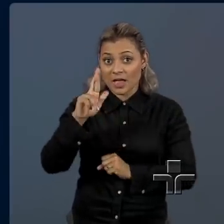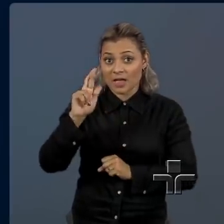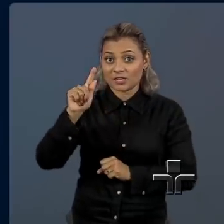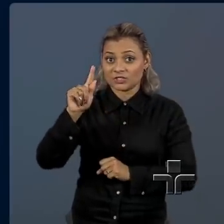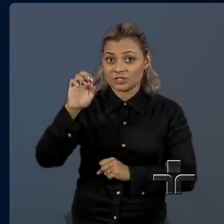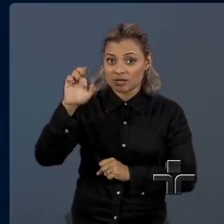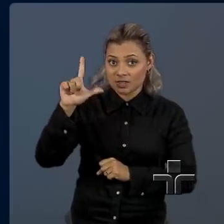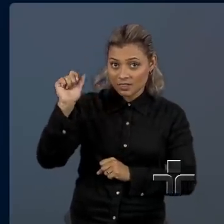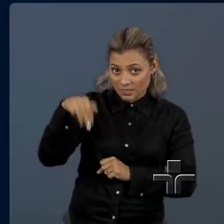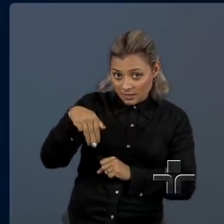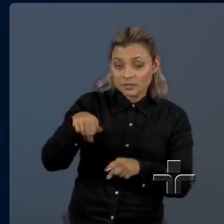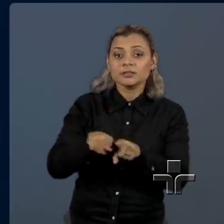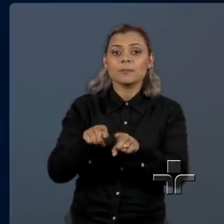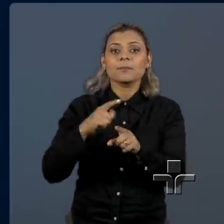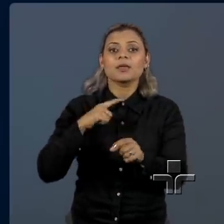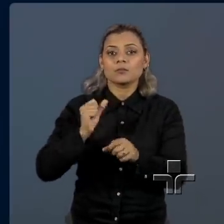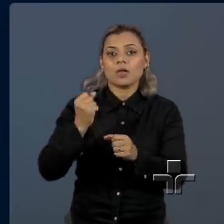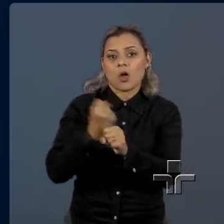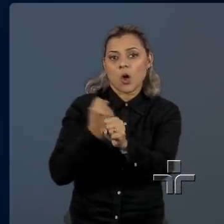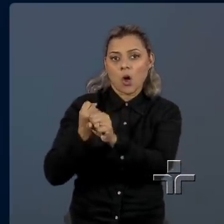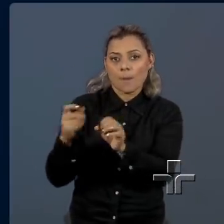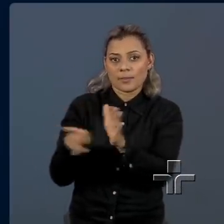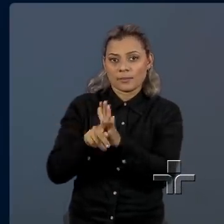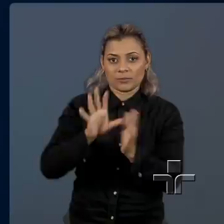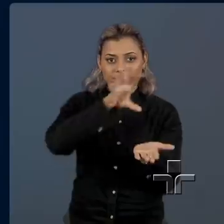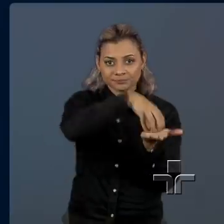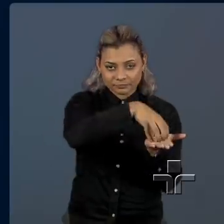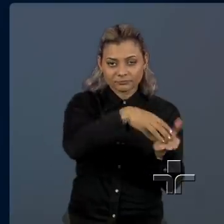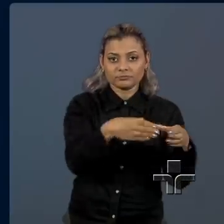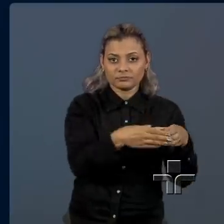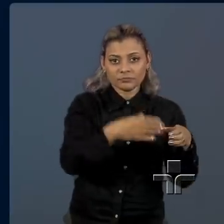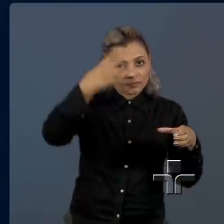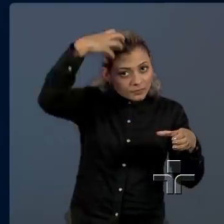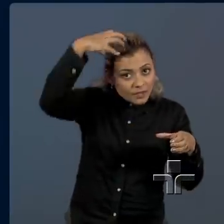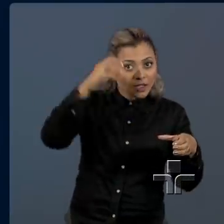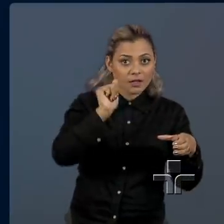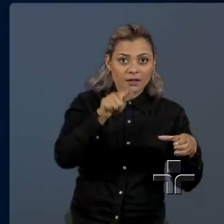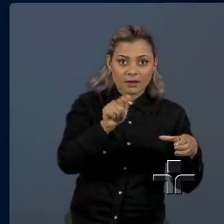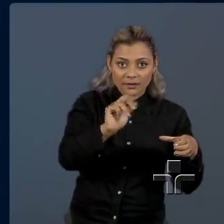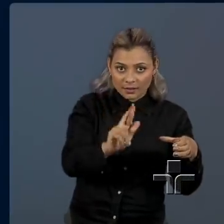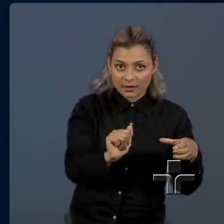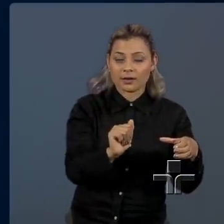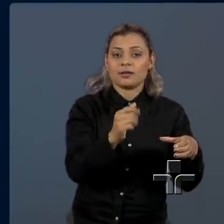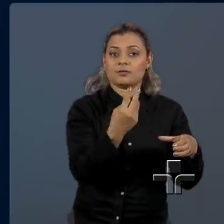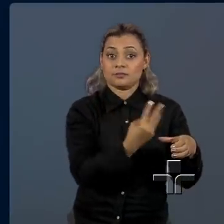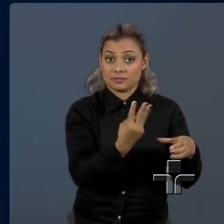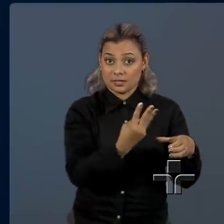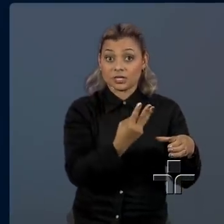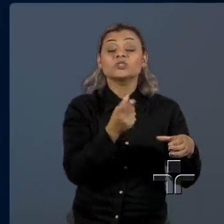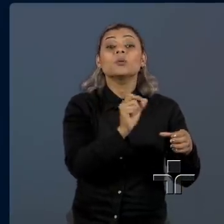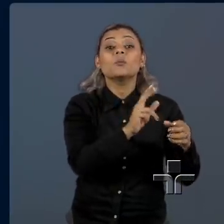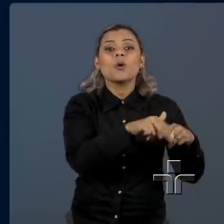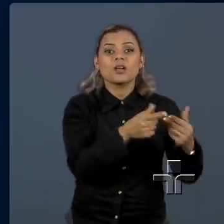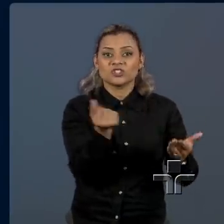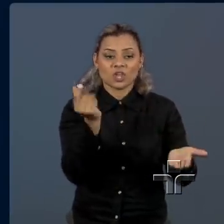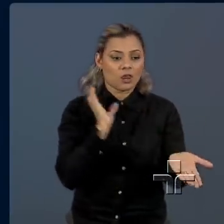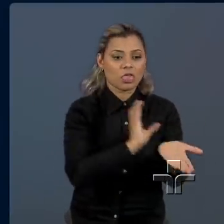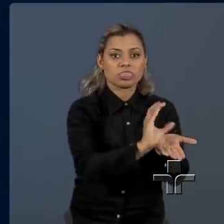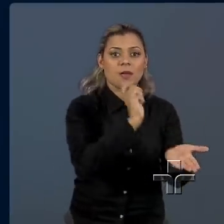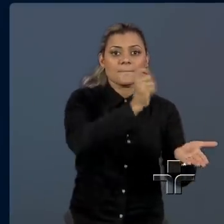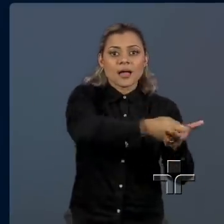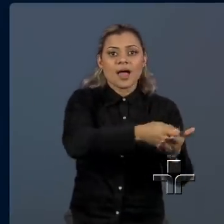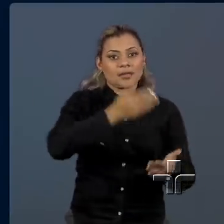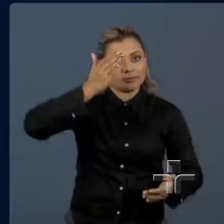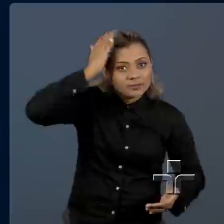consórcio vencedor da obra da usina Angra 3 apenas para repassar valores a Michel Temer. E que Moreira Franco atuava